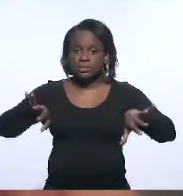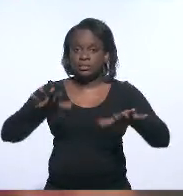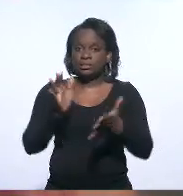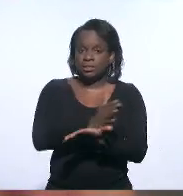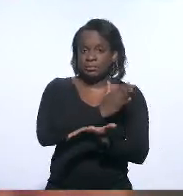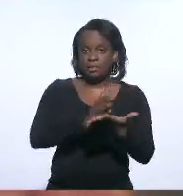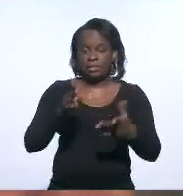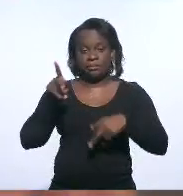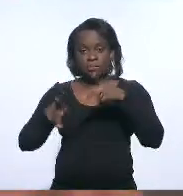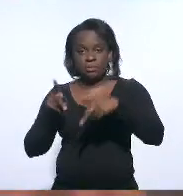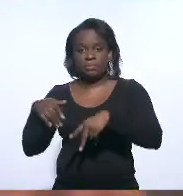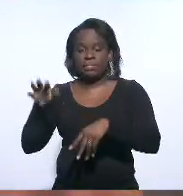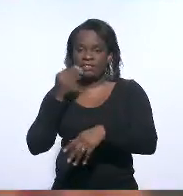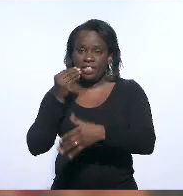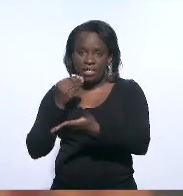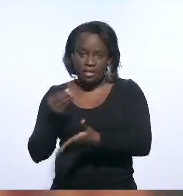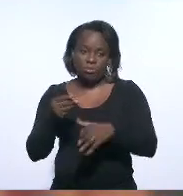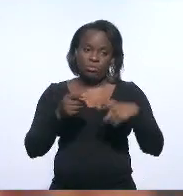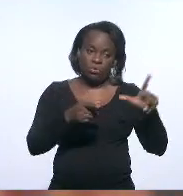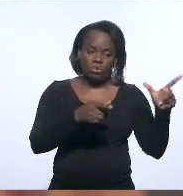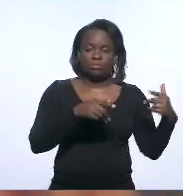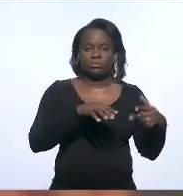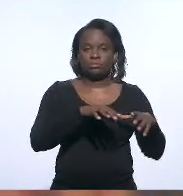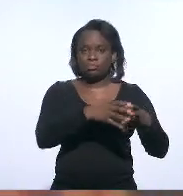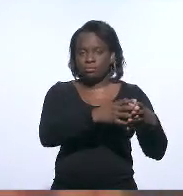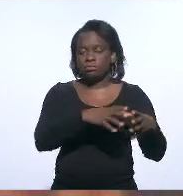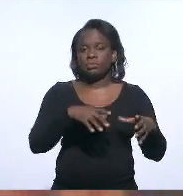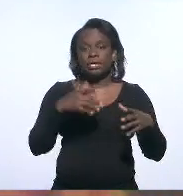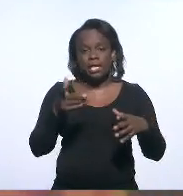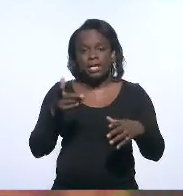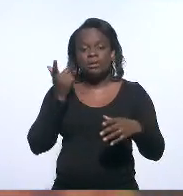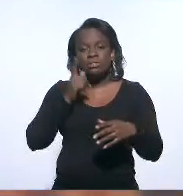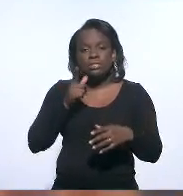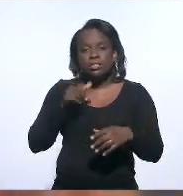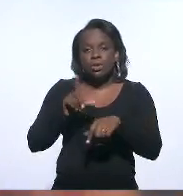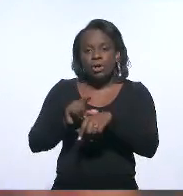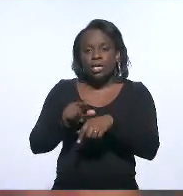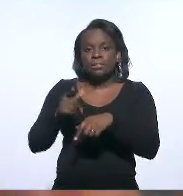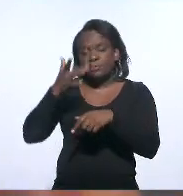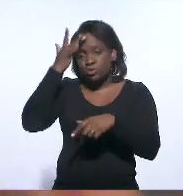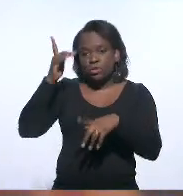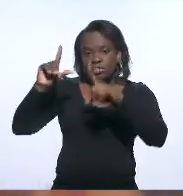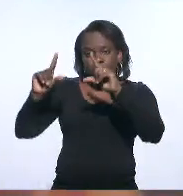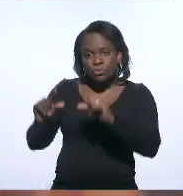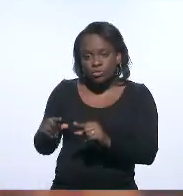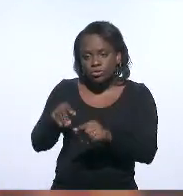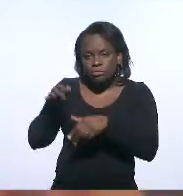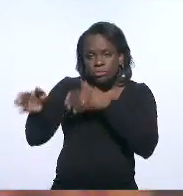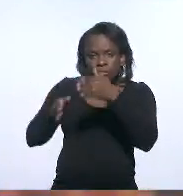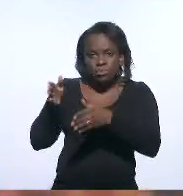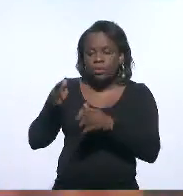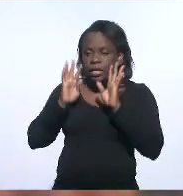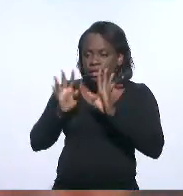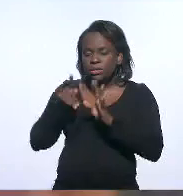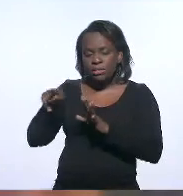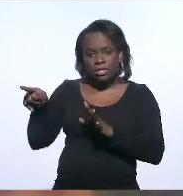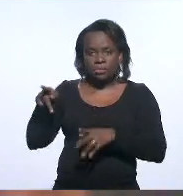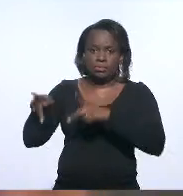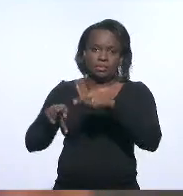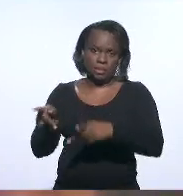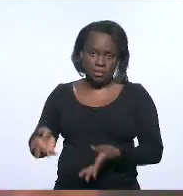a população mais vulnerável dos demais, garantindo horários de menor fluxo de pessoas para o atendimento dessas